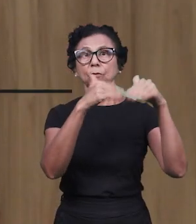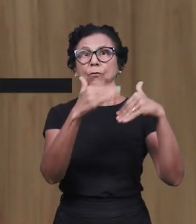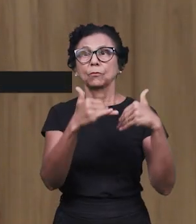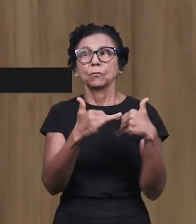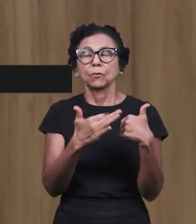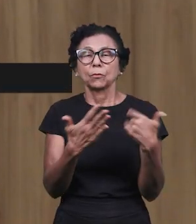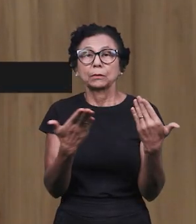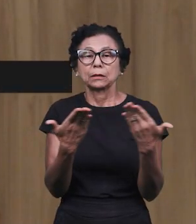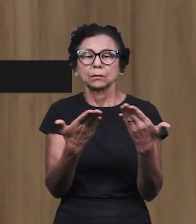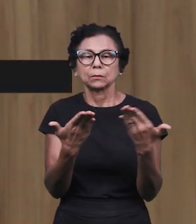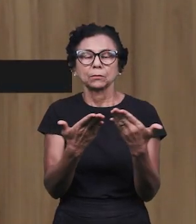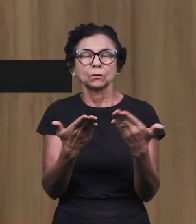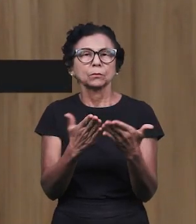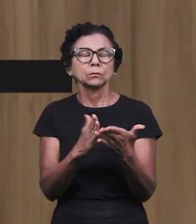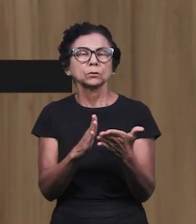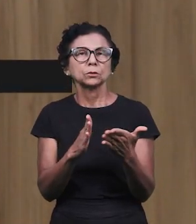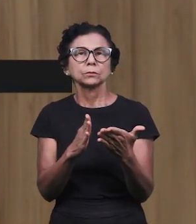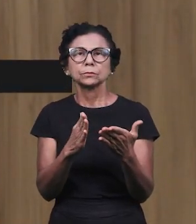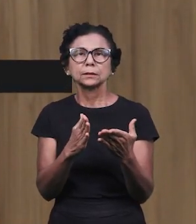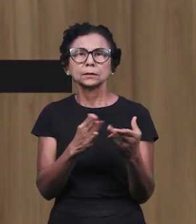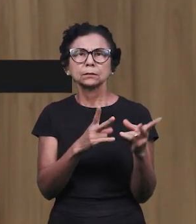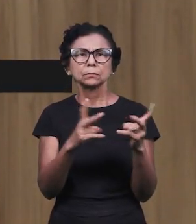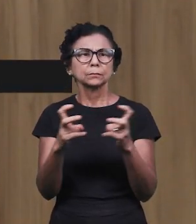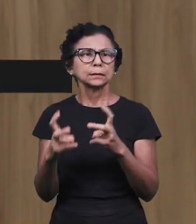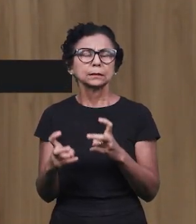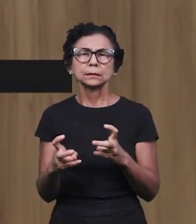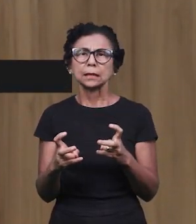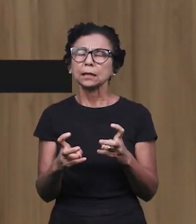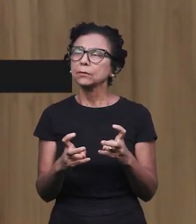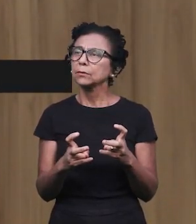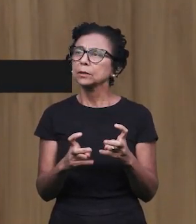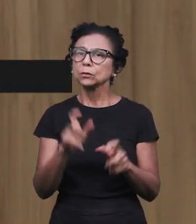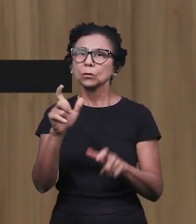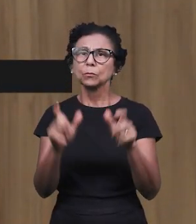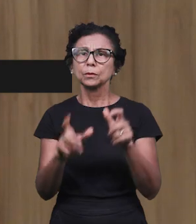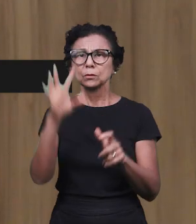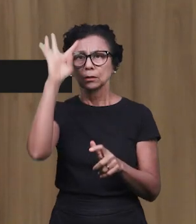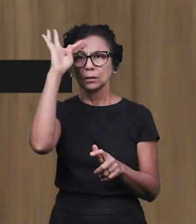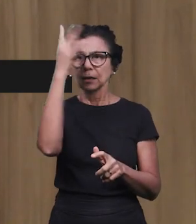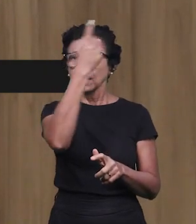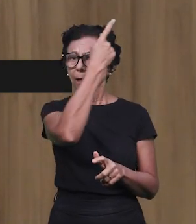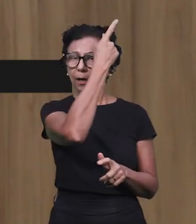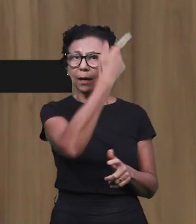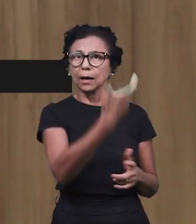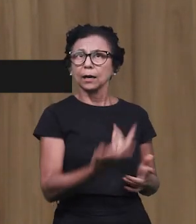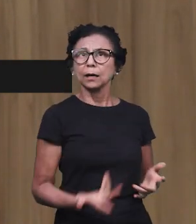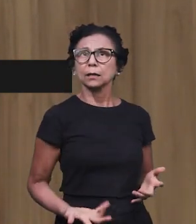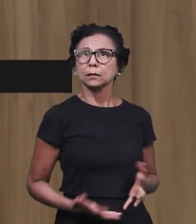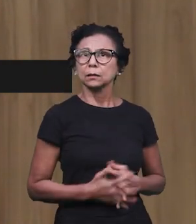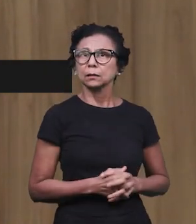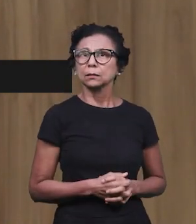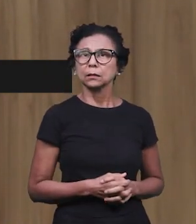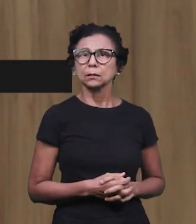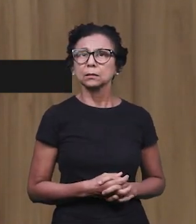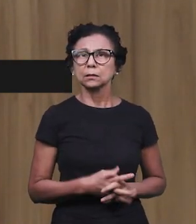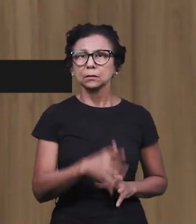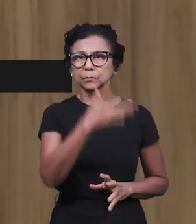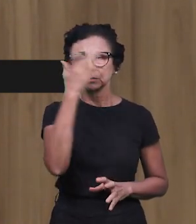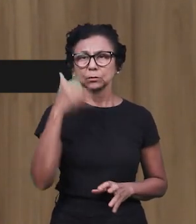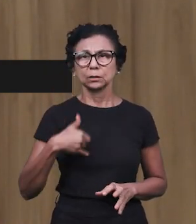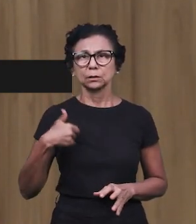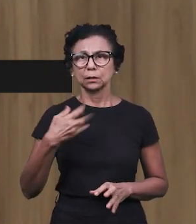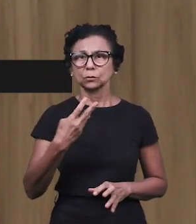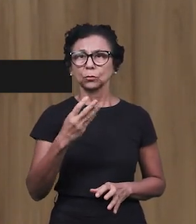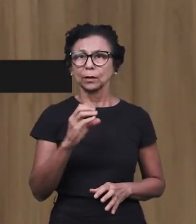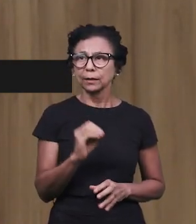hoje a gente tem visto que como que tem gente que estão sendo identificada com TDAH, né? Pessoas que já estão com seus 40, 50 anos